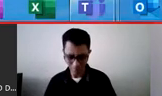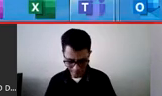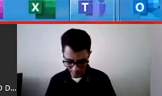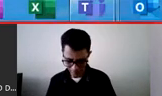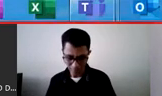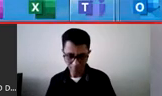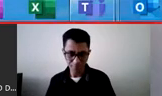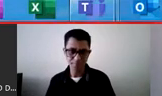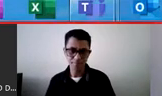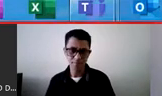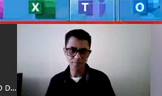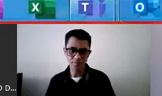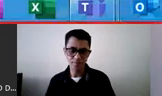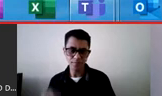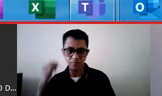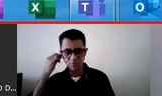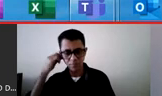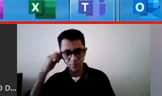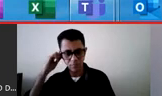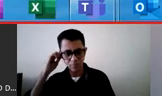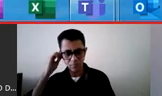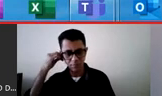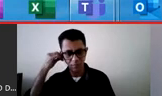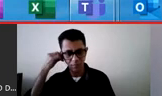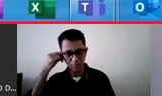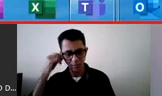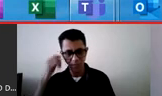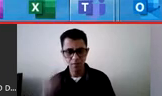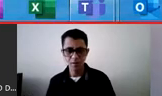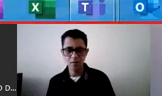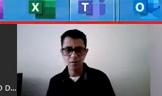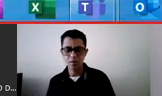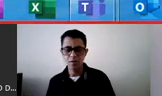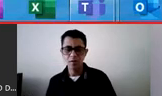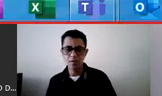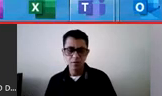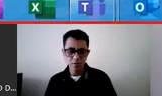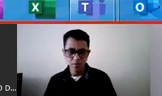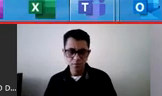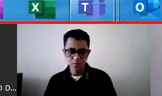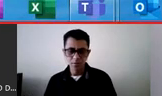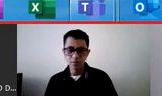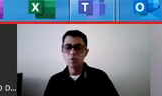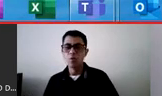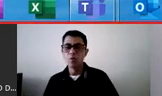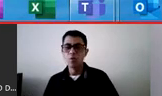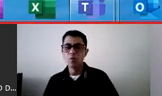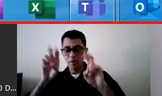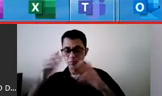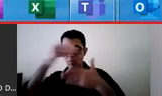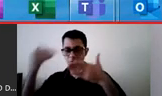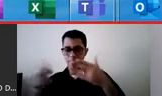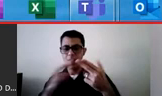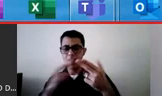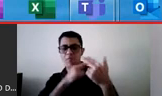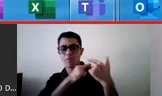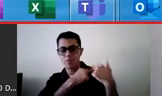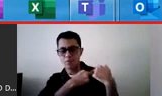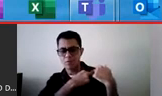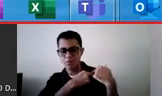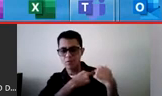Bom, aí a gente vem nesse termo que é uma microcompetência, responsabilidade. Mas, gente, não devia de ser